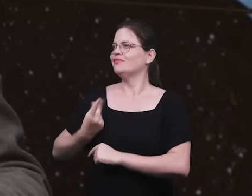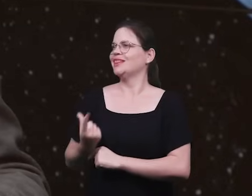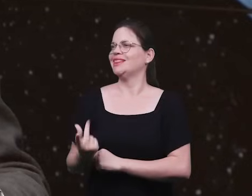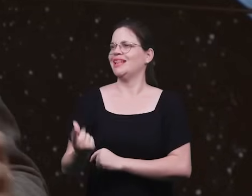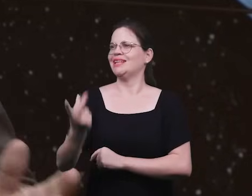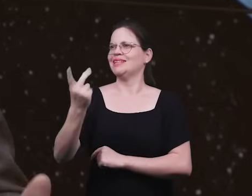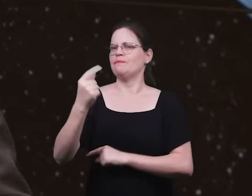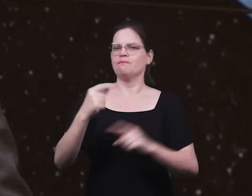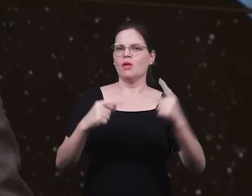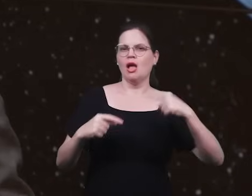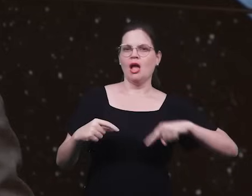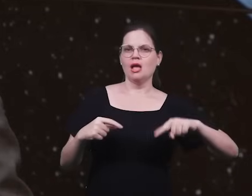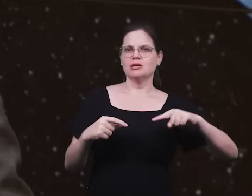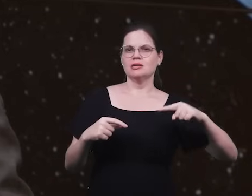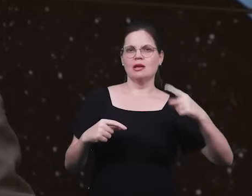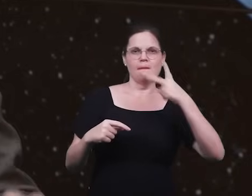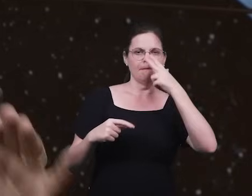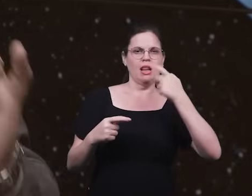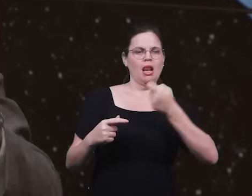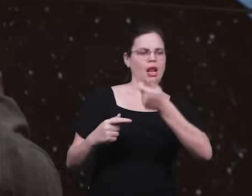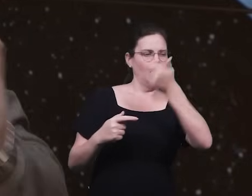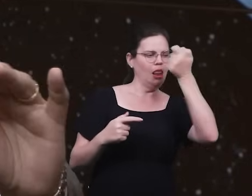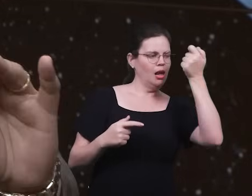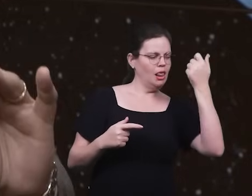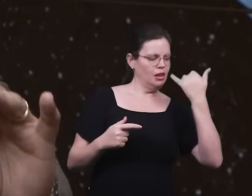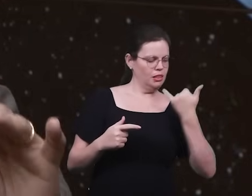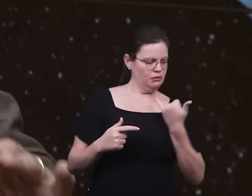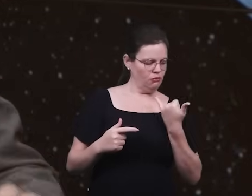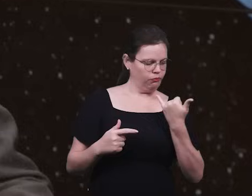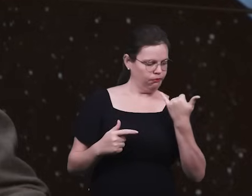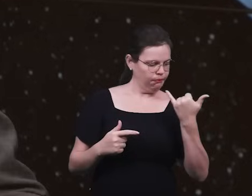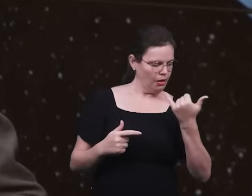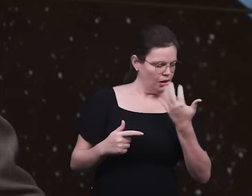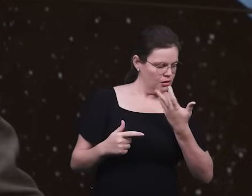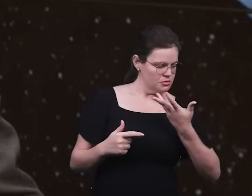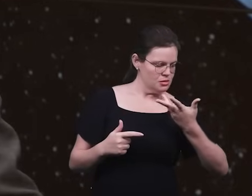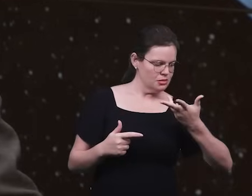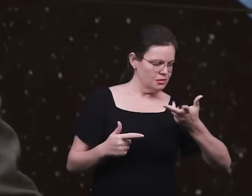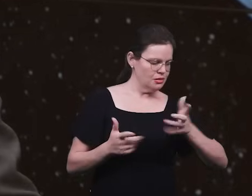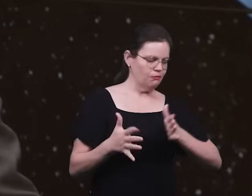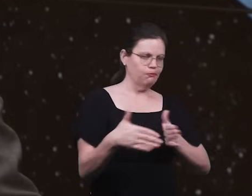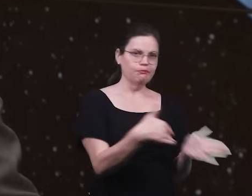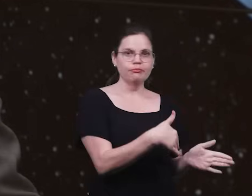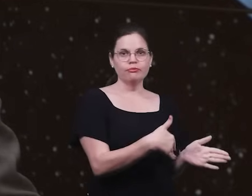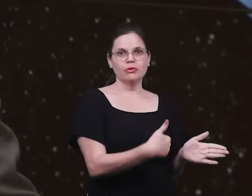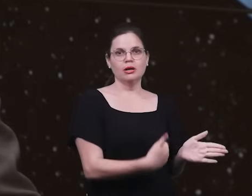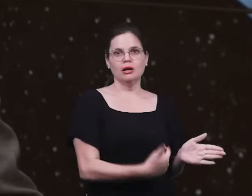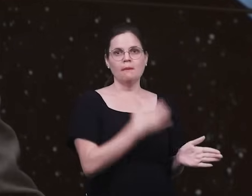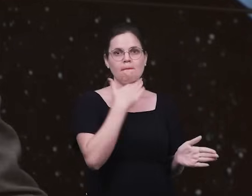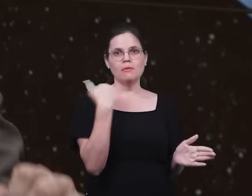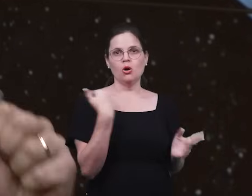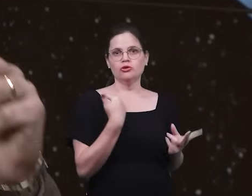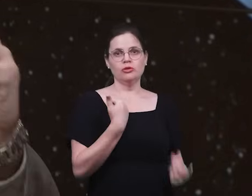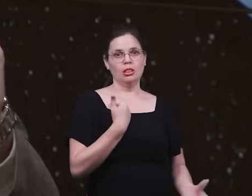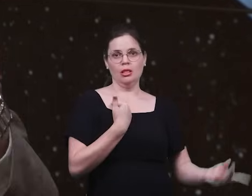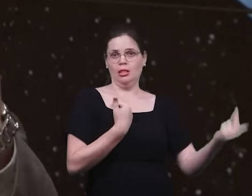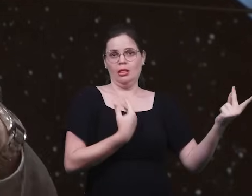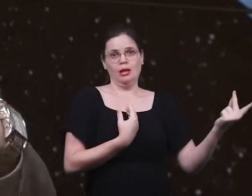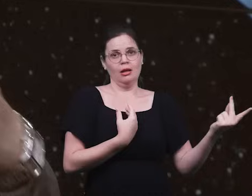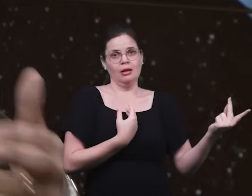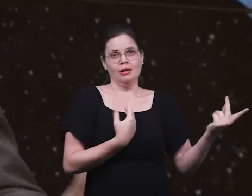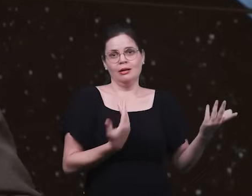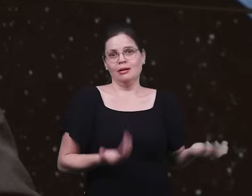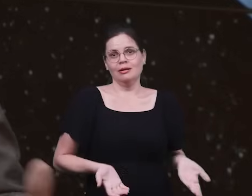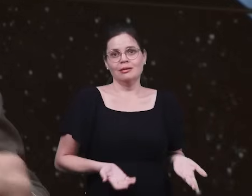levam o homem à morte eterna sendo bem direto é interessante pastor Sérgio por quê Porque